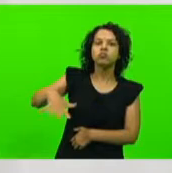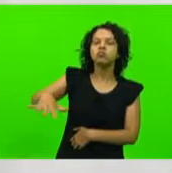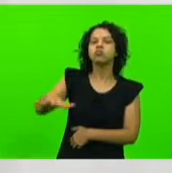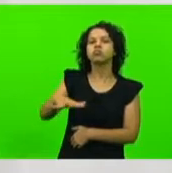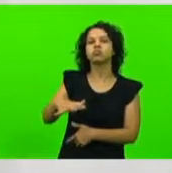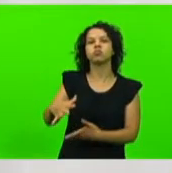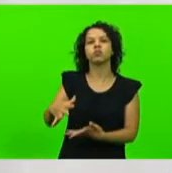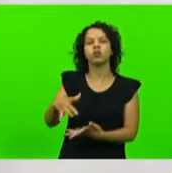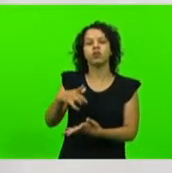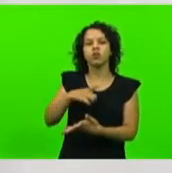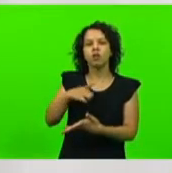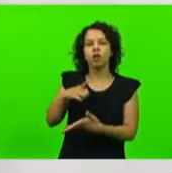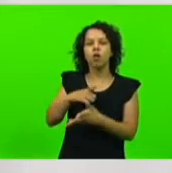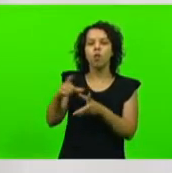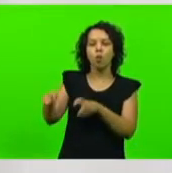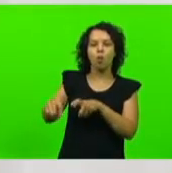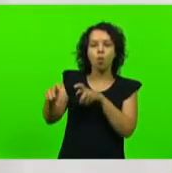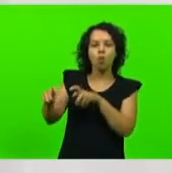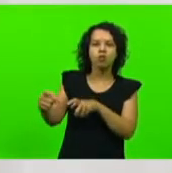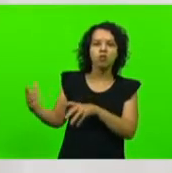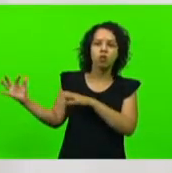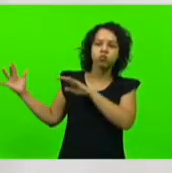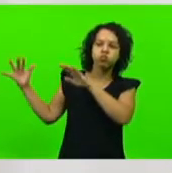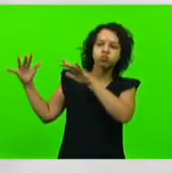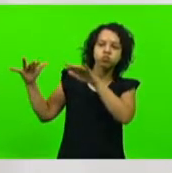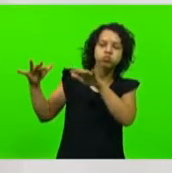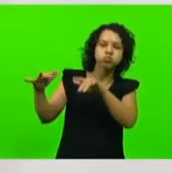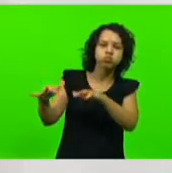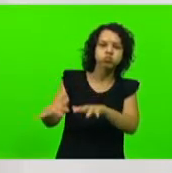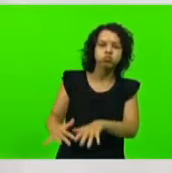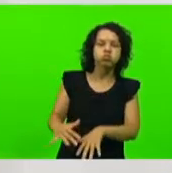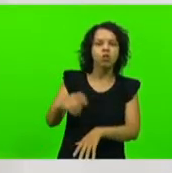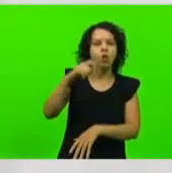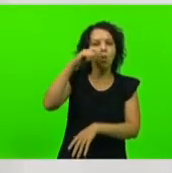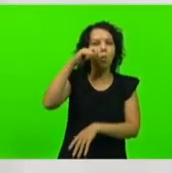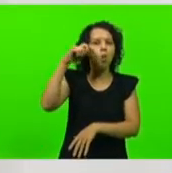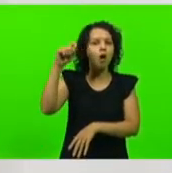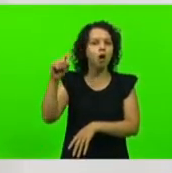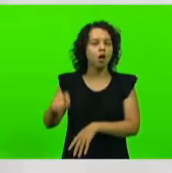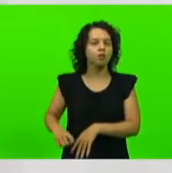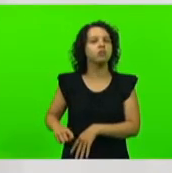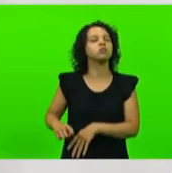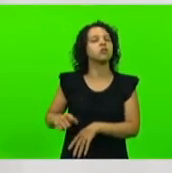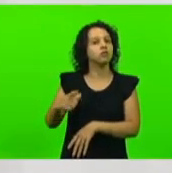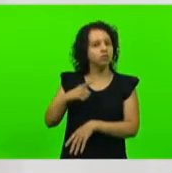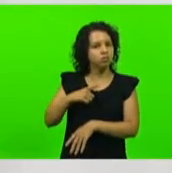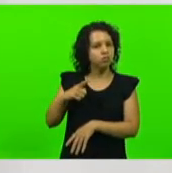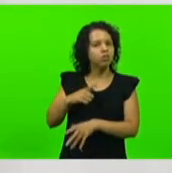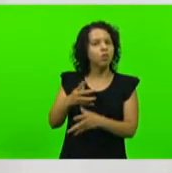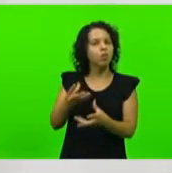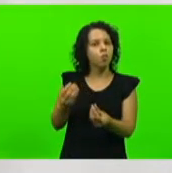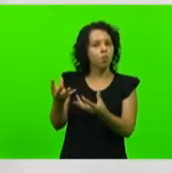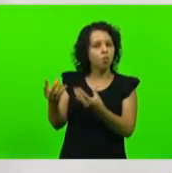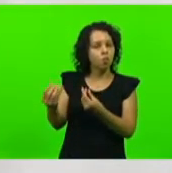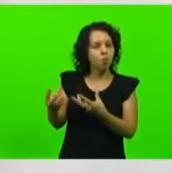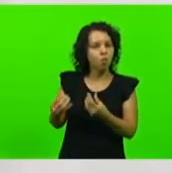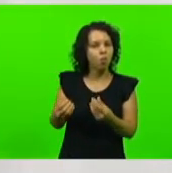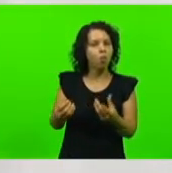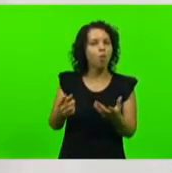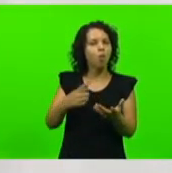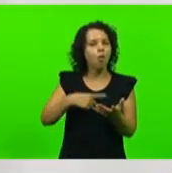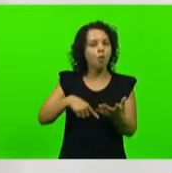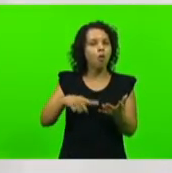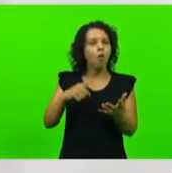a colonização ucraniana é muito grande. E até a gente vê a marca